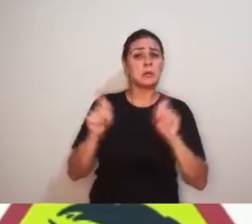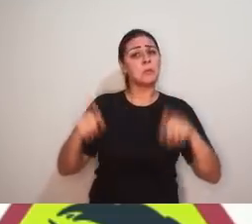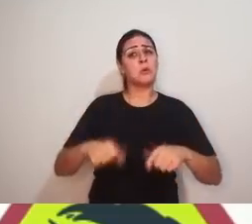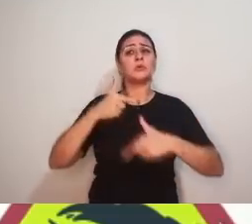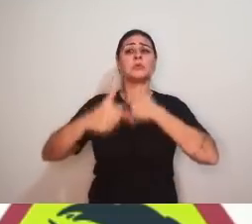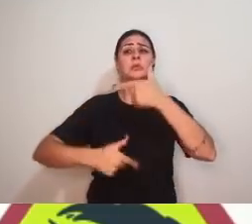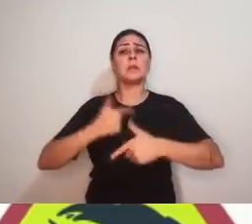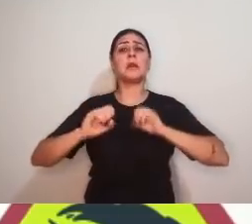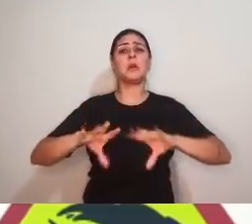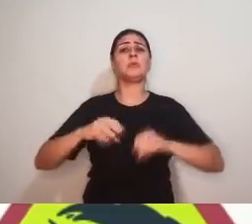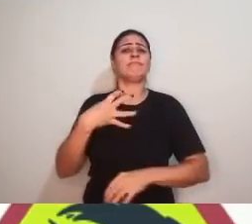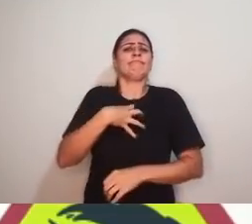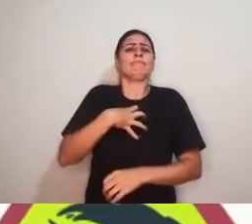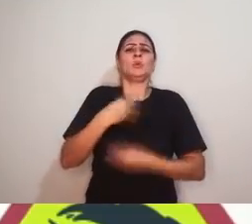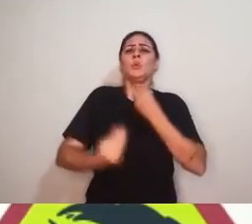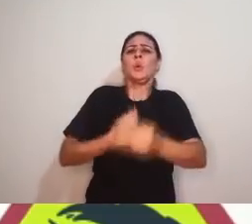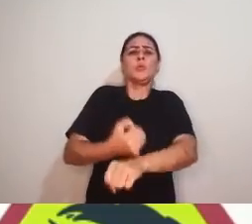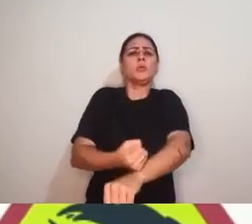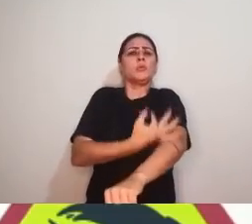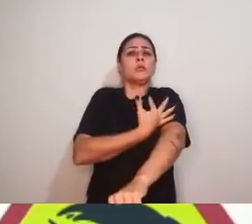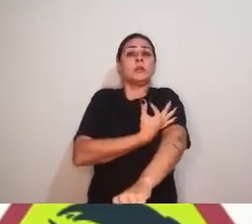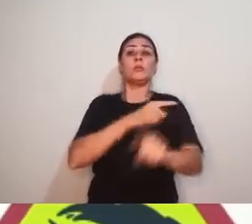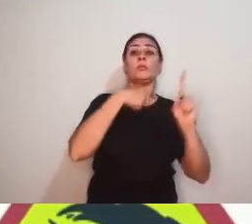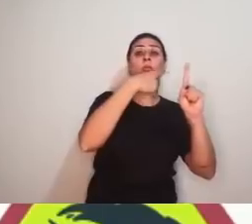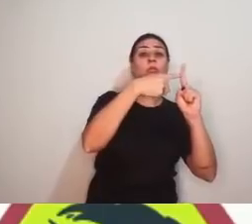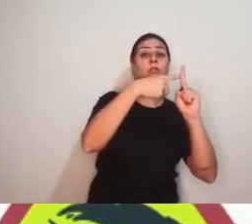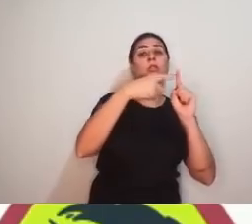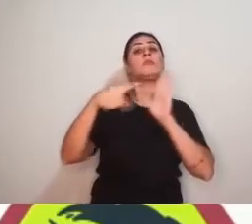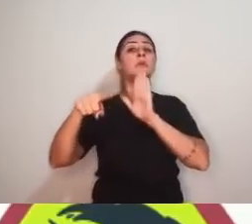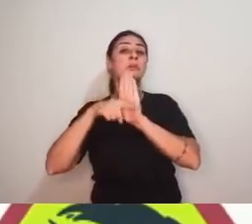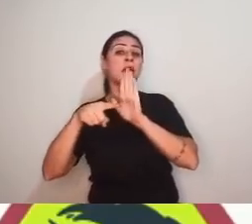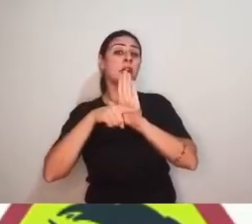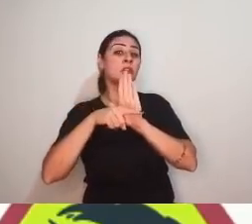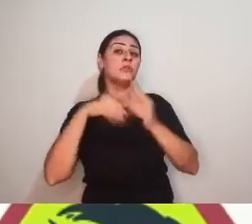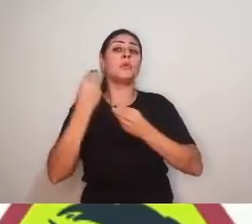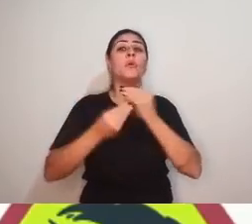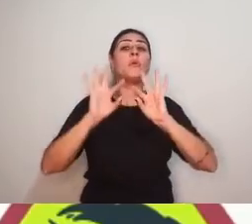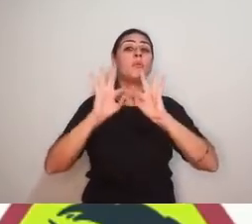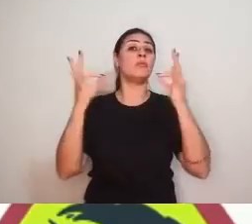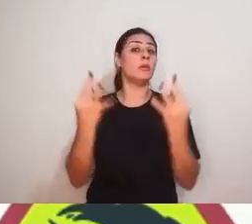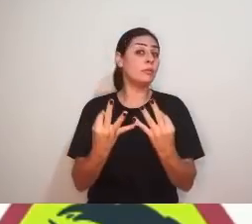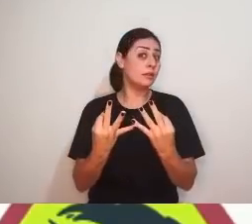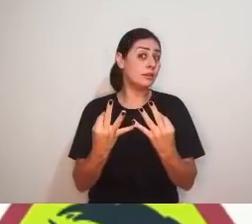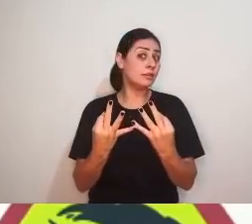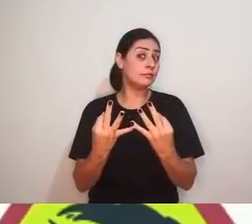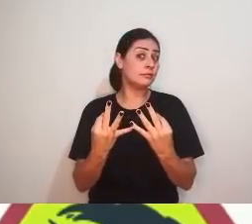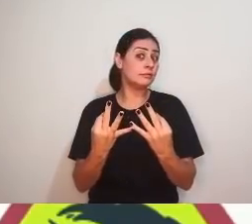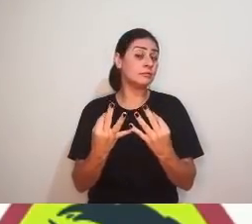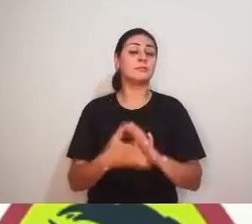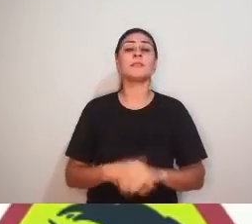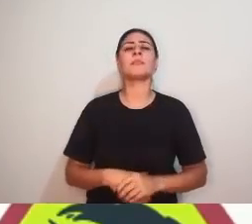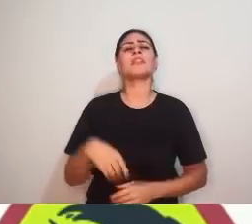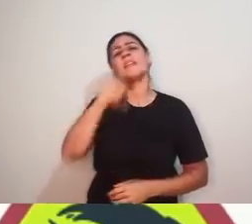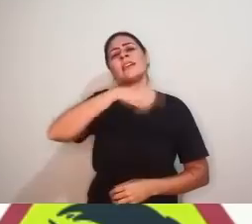posso trabalhar associação emocional com ele. Né? Com experiências positivas, negativas, os pontos que ele desenvolveu na própria